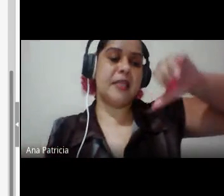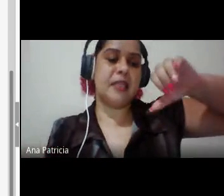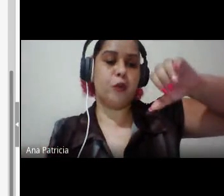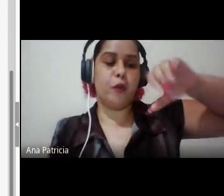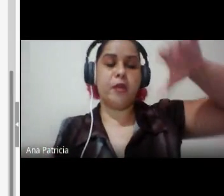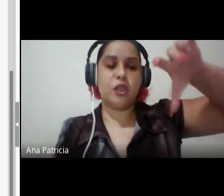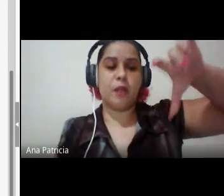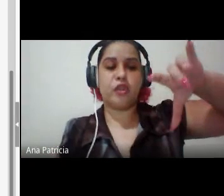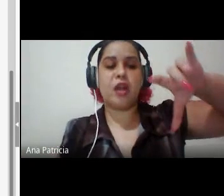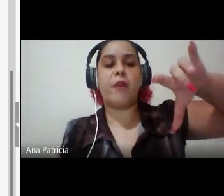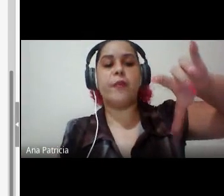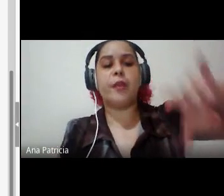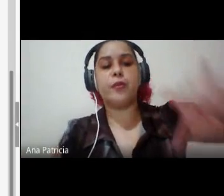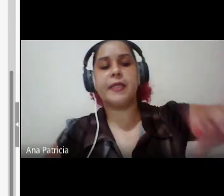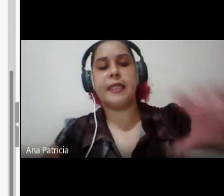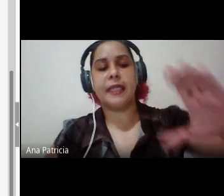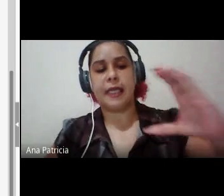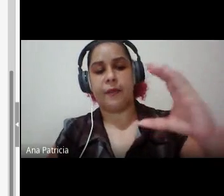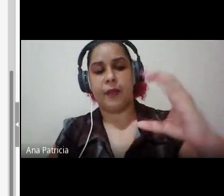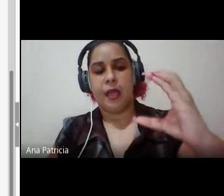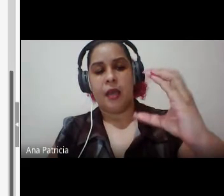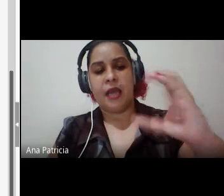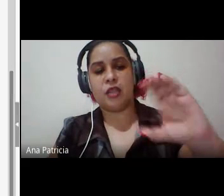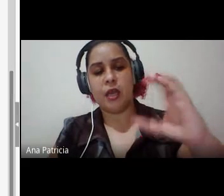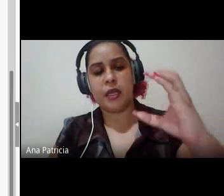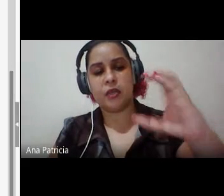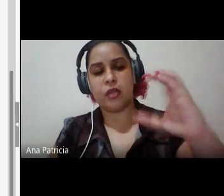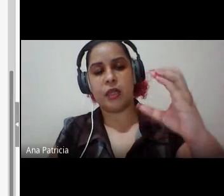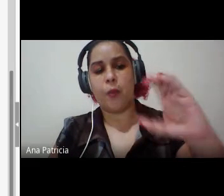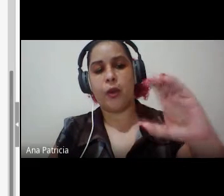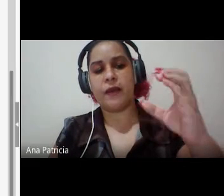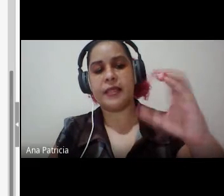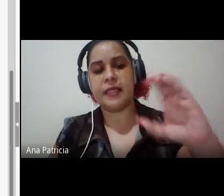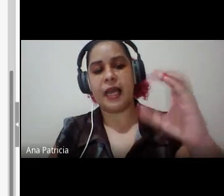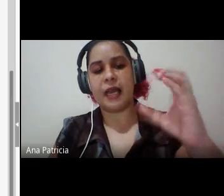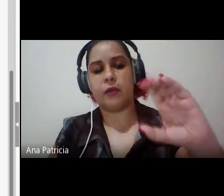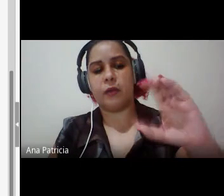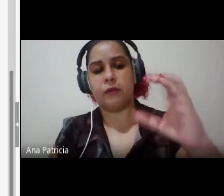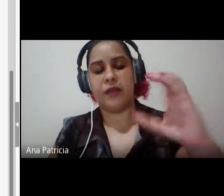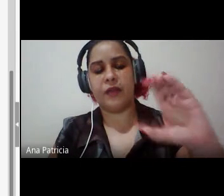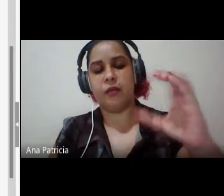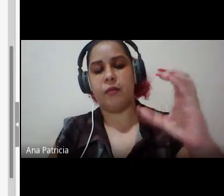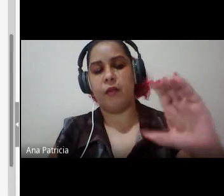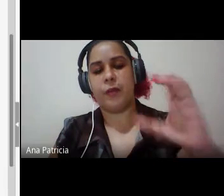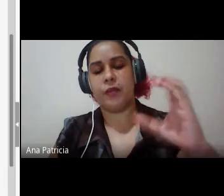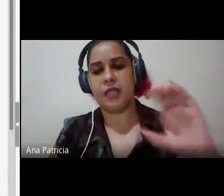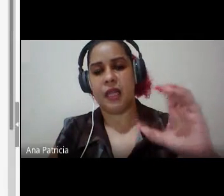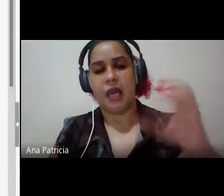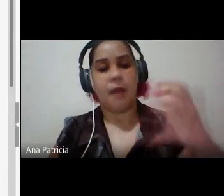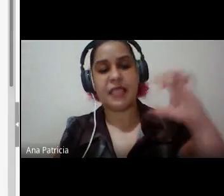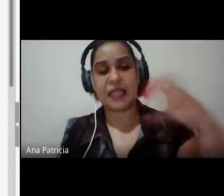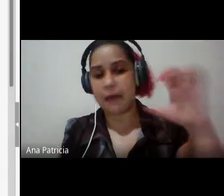mas antes para o número, deixa eu mostrar o movimento do cedilha. É só isso, gente. É um pouquinho assim de lado, ó. Tá vendo? Movimento do